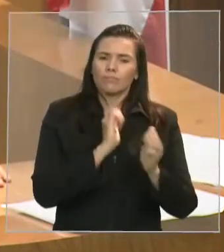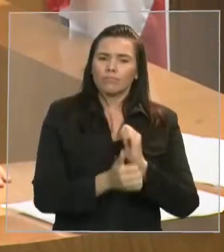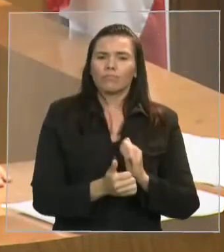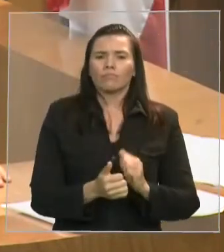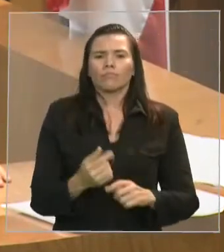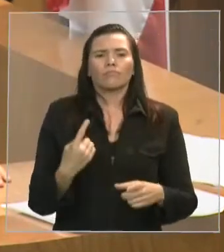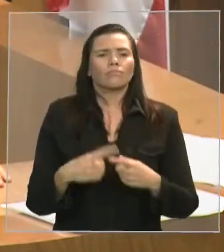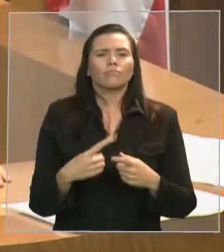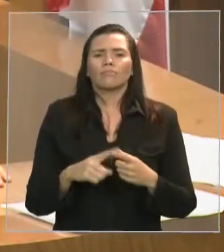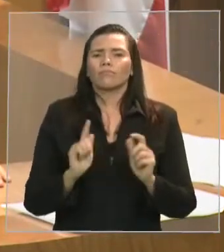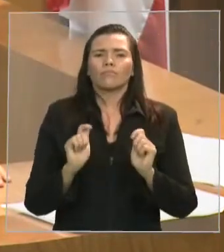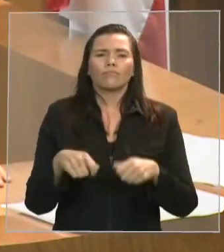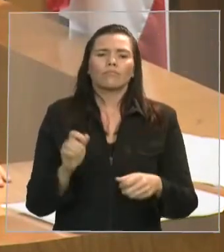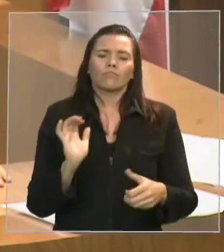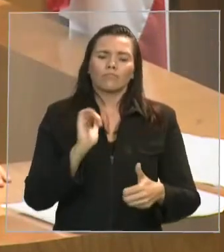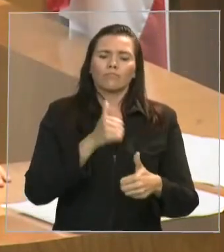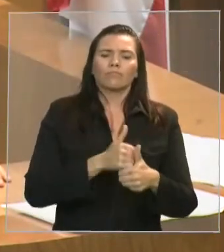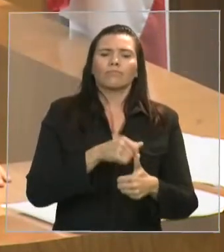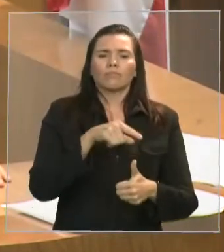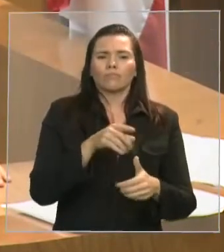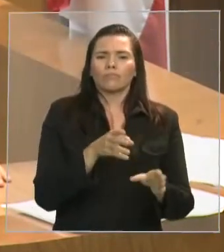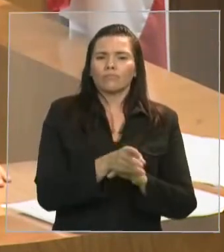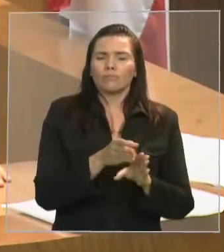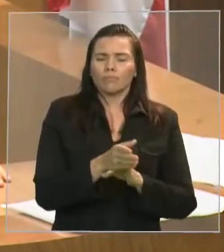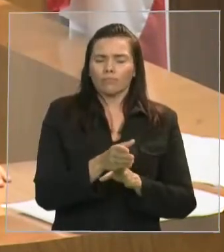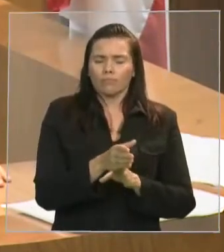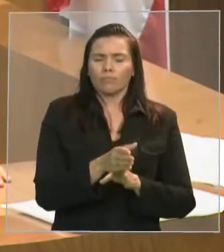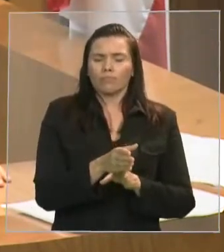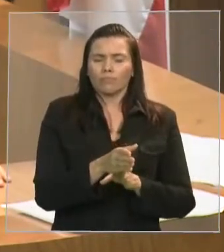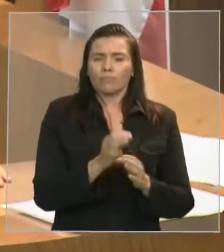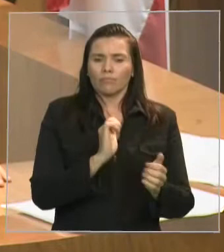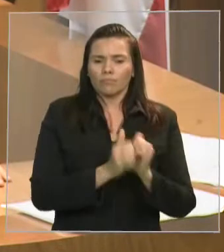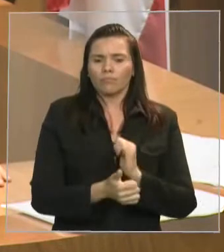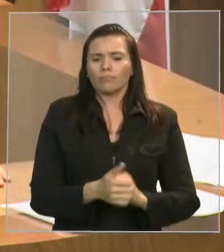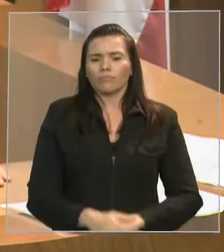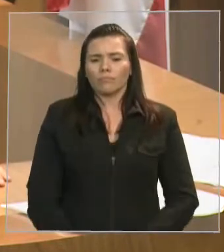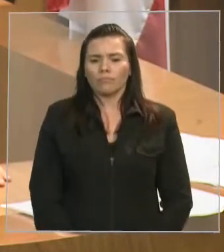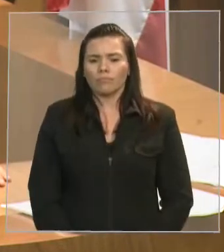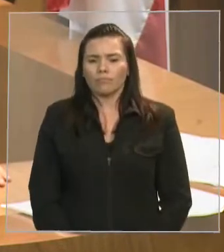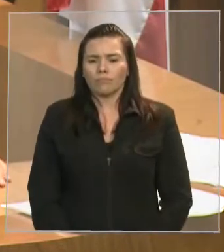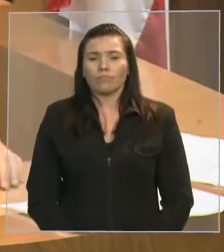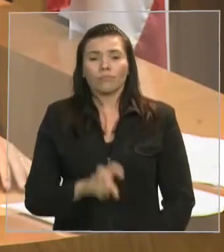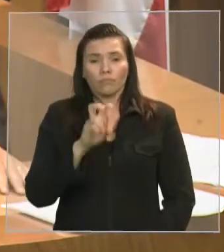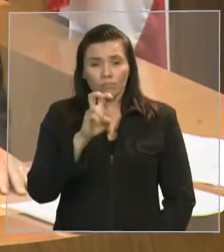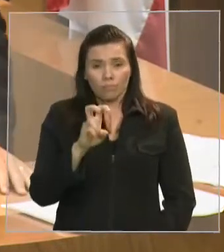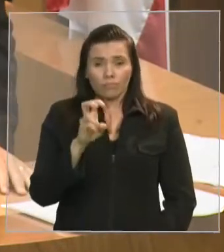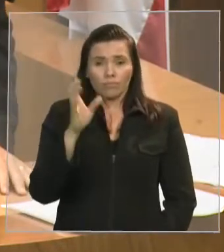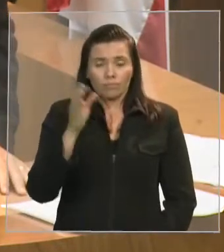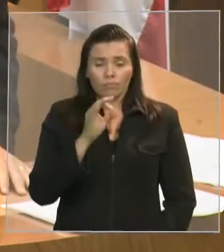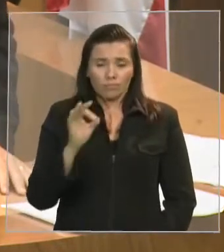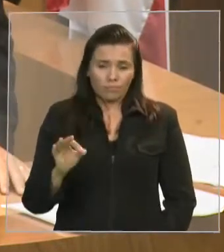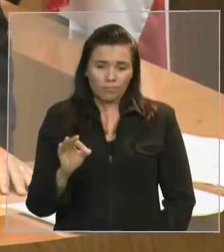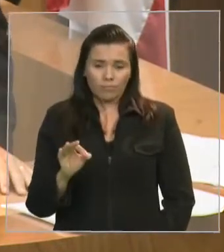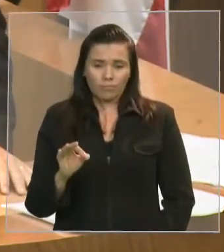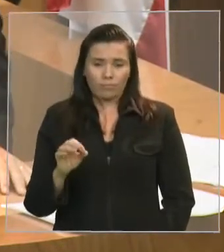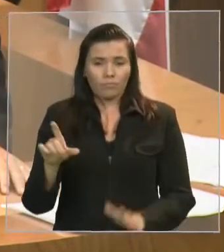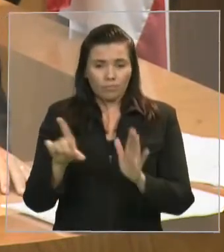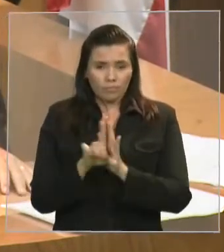parte do Conselho Estadual de Esporte? E aí eu digo a vossas excelências, 5% da lei de incentivo ao